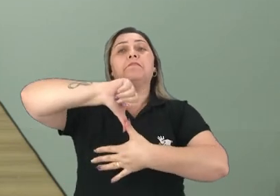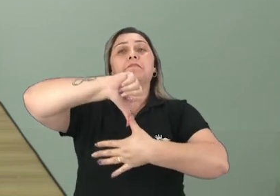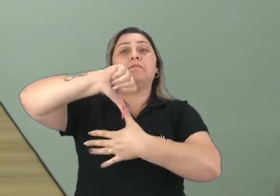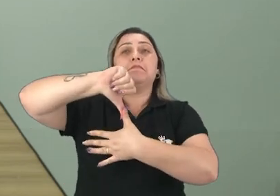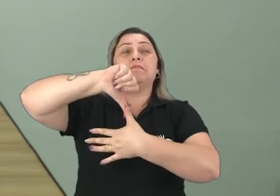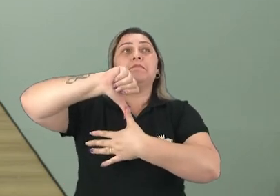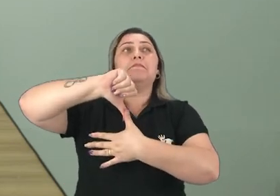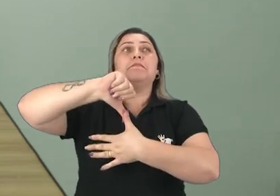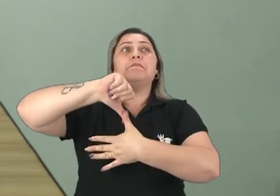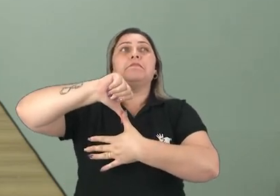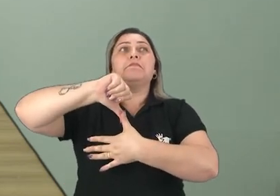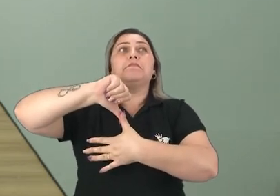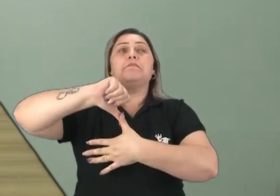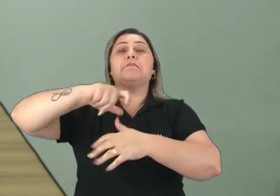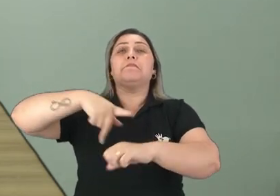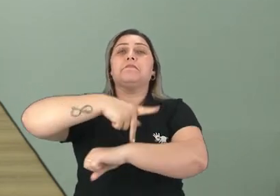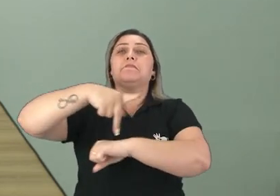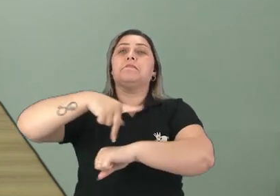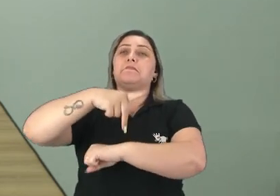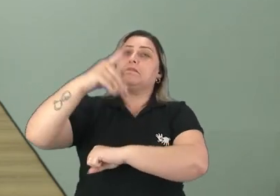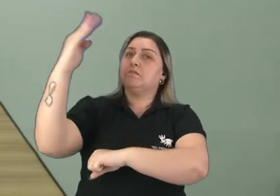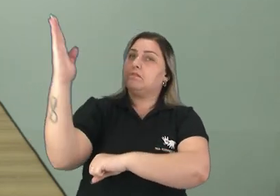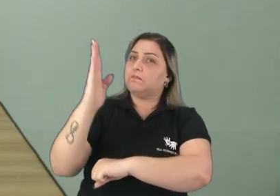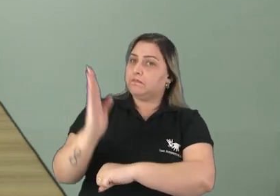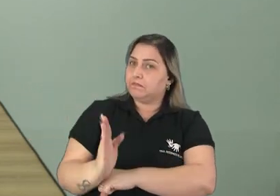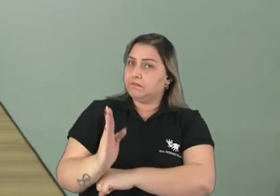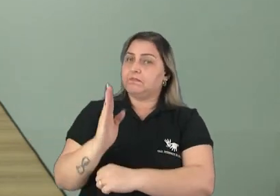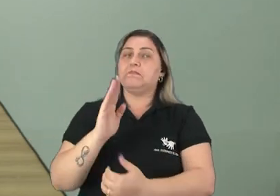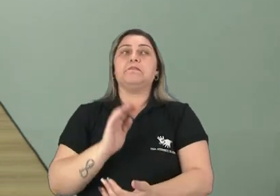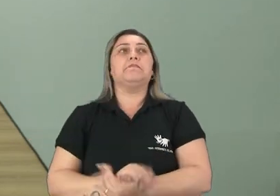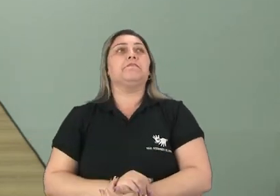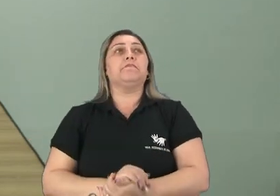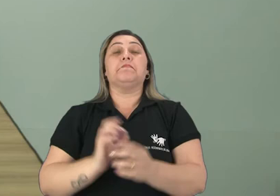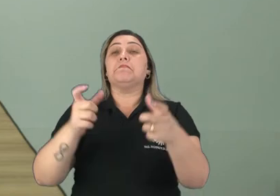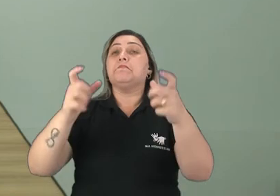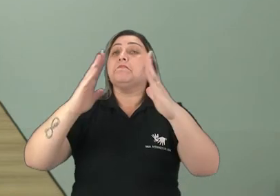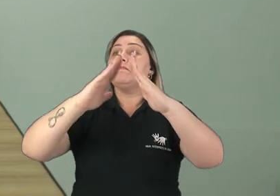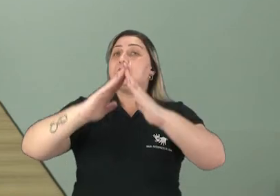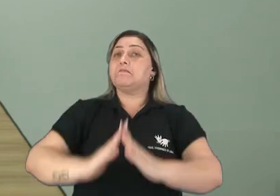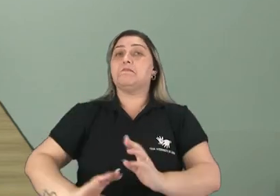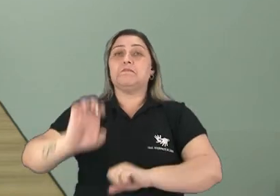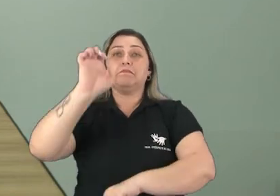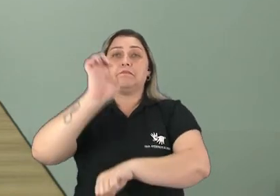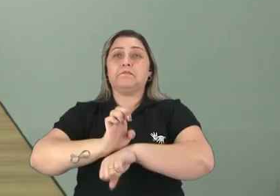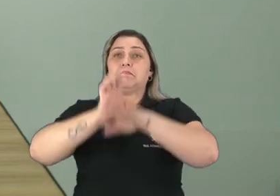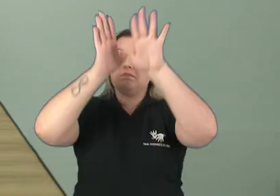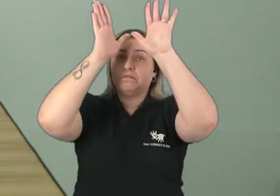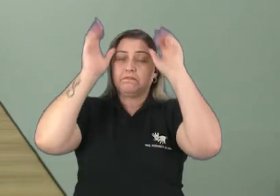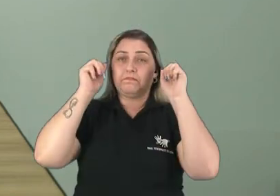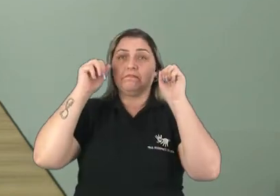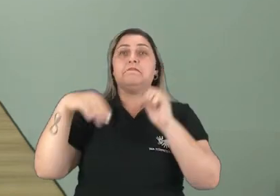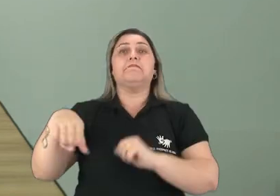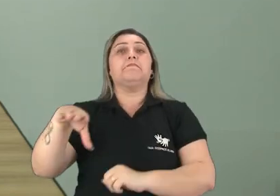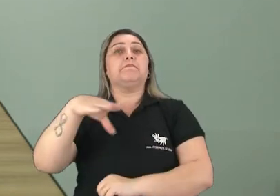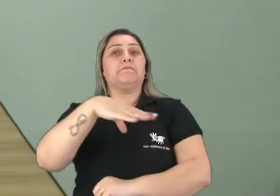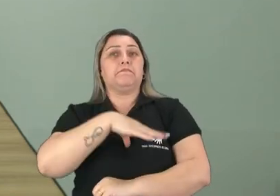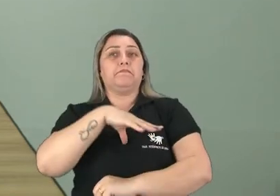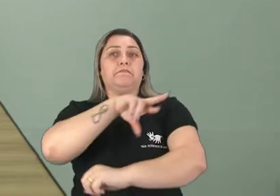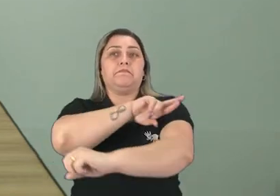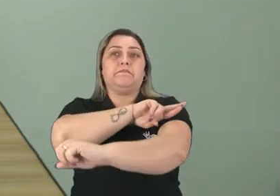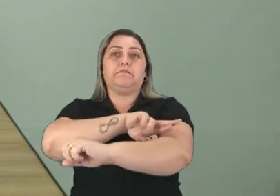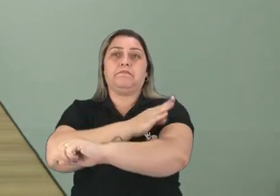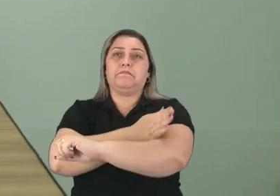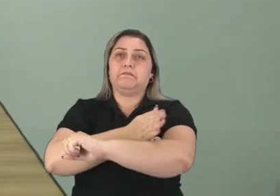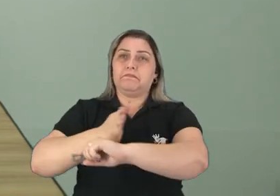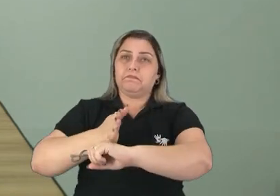Sul, mora no país Brasil, mora no estado do Acre, na cidade